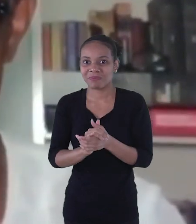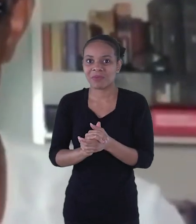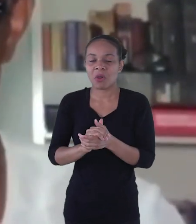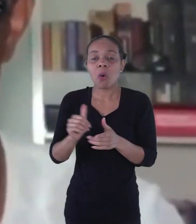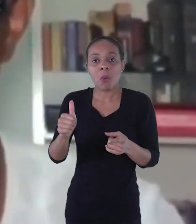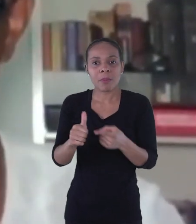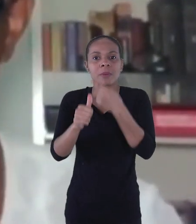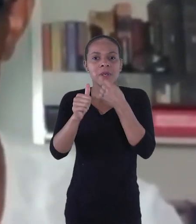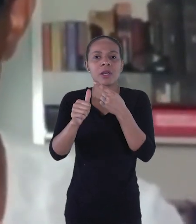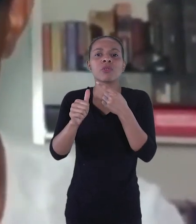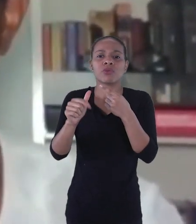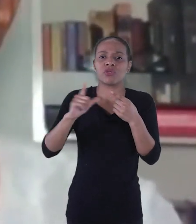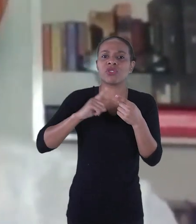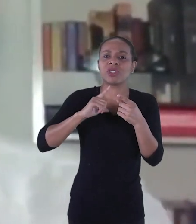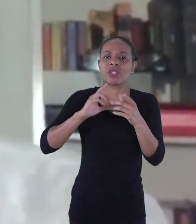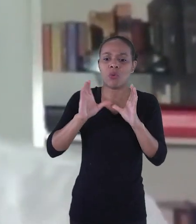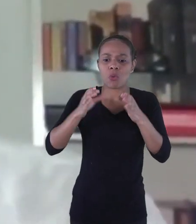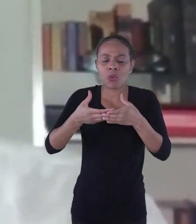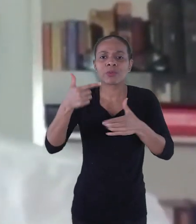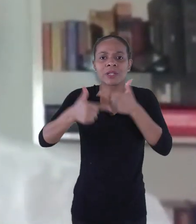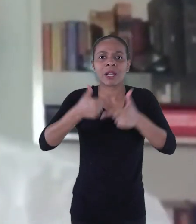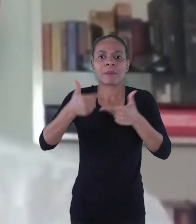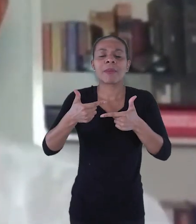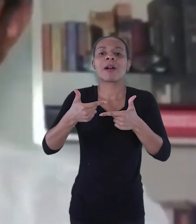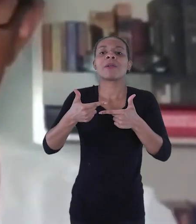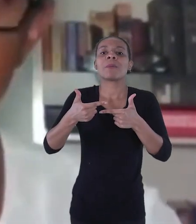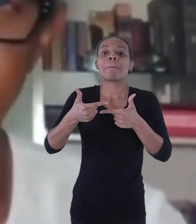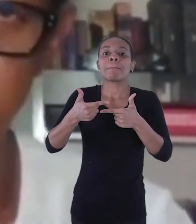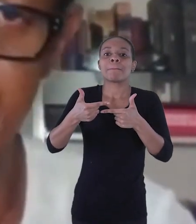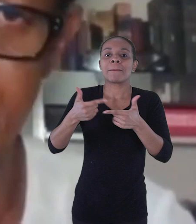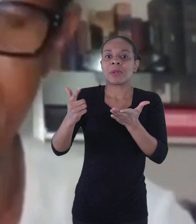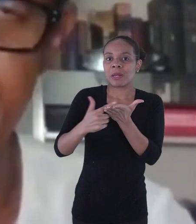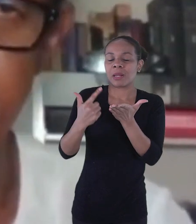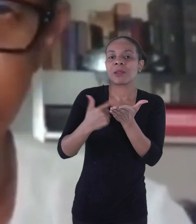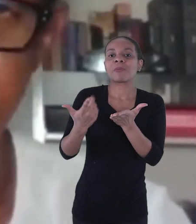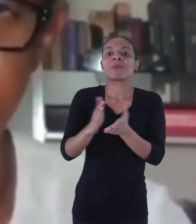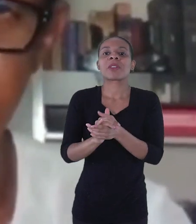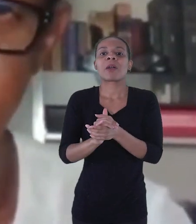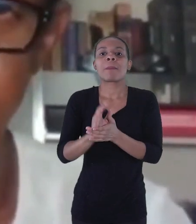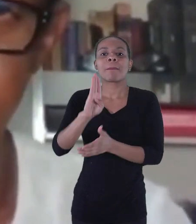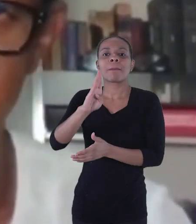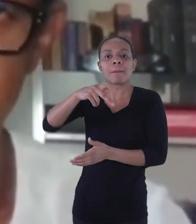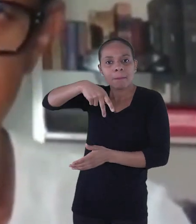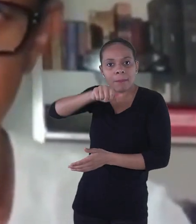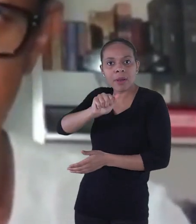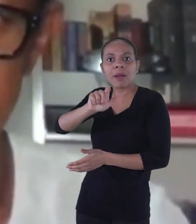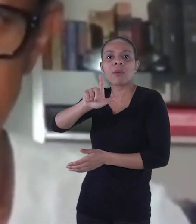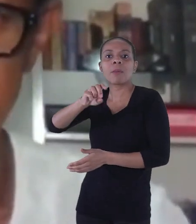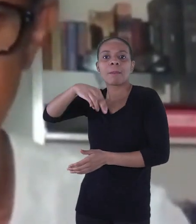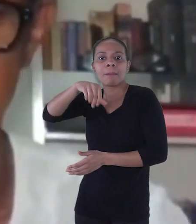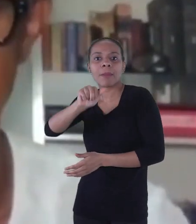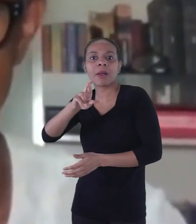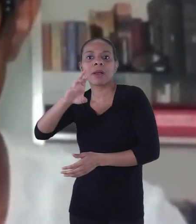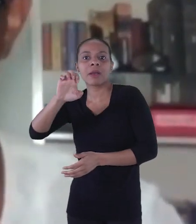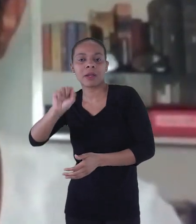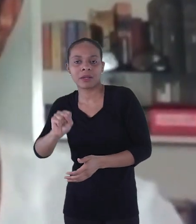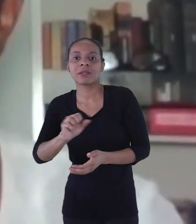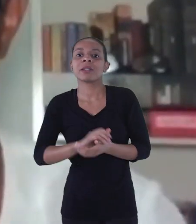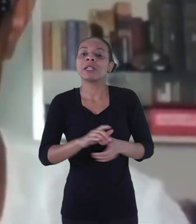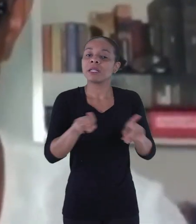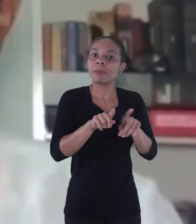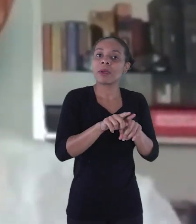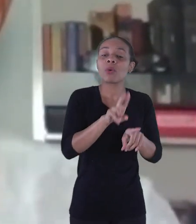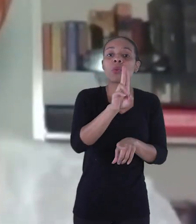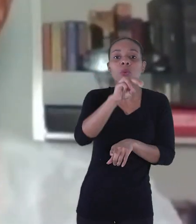dos Palmares, Unipalmares, e a outra foi pela editora do SESI, também em parceria com a Unipalmares, que é a editora